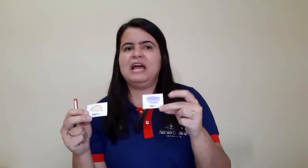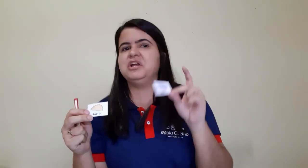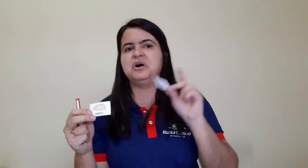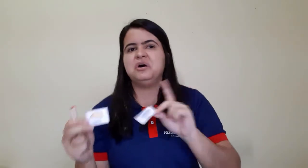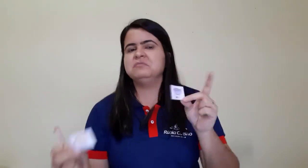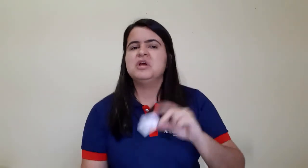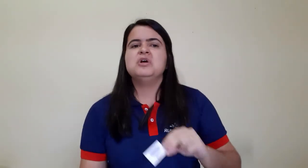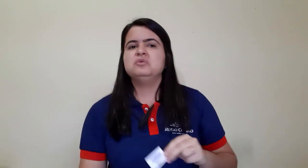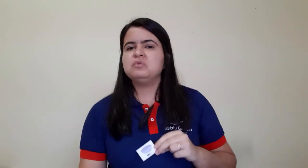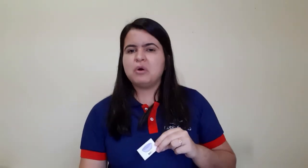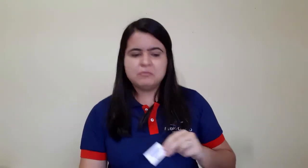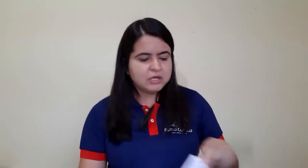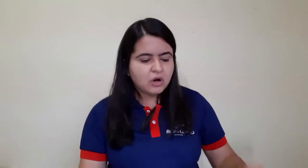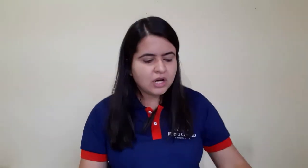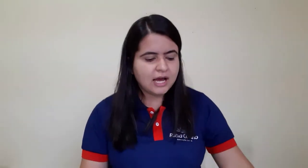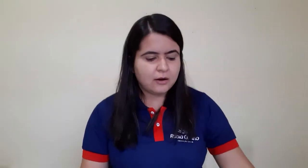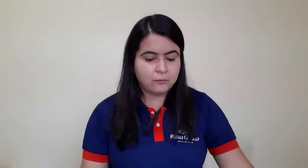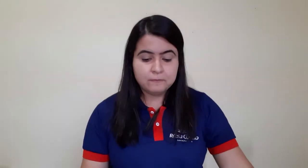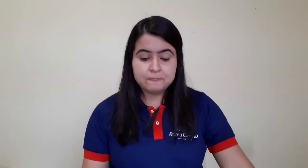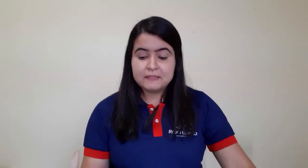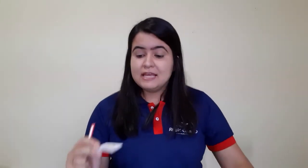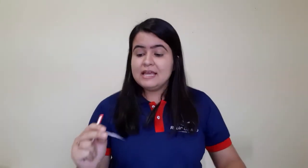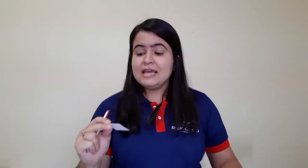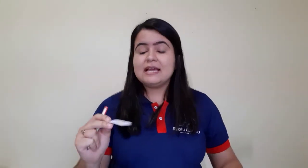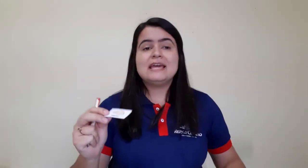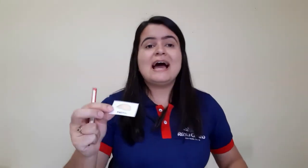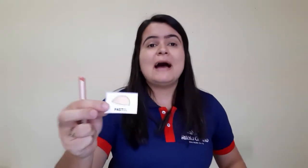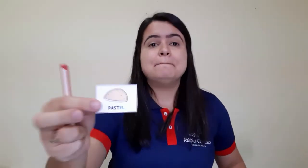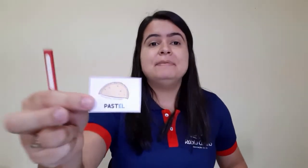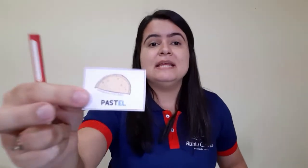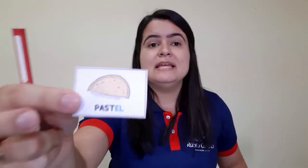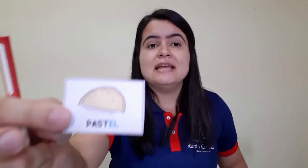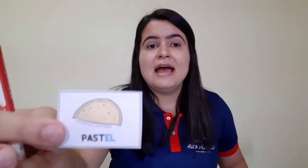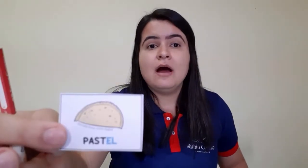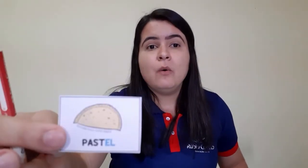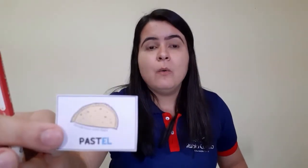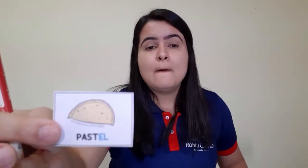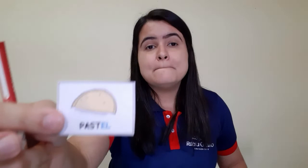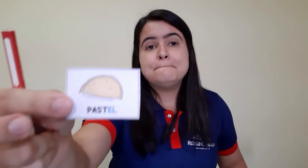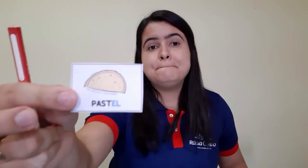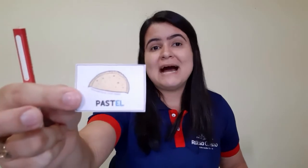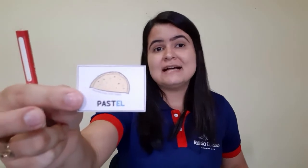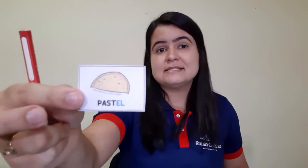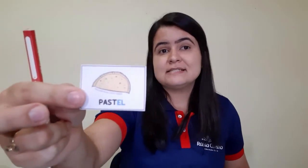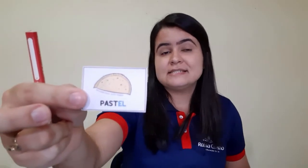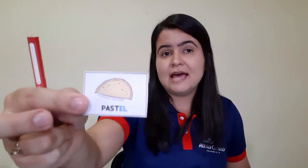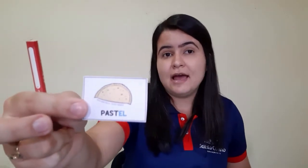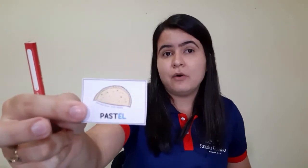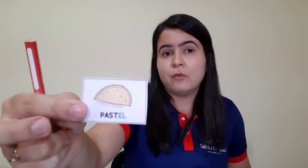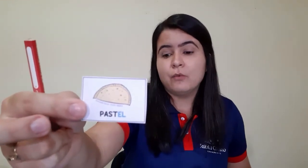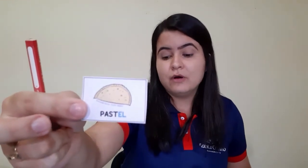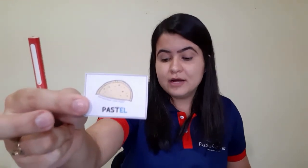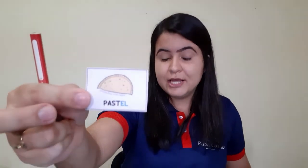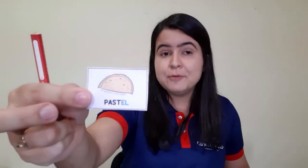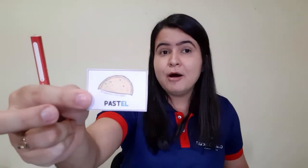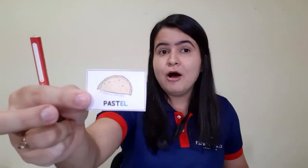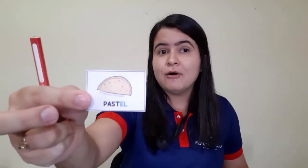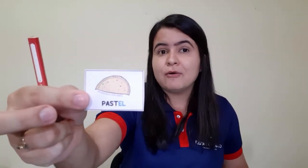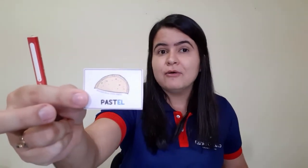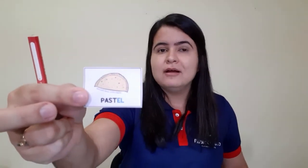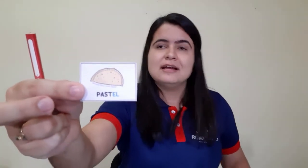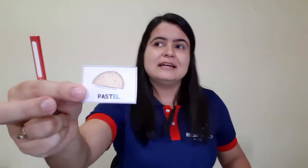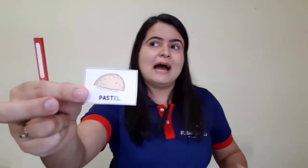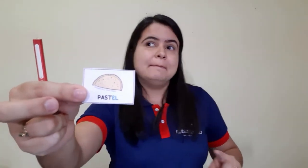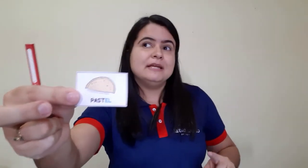pensando melhor, não combinou, não. E Gabriel, pastel.